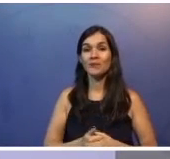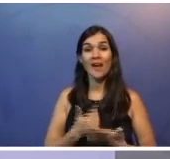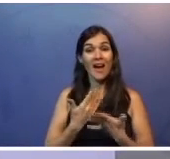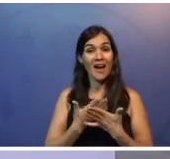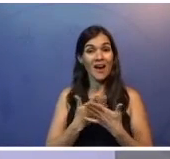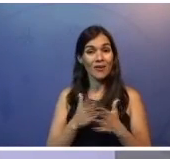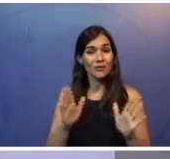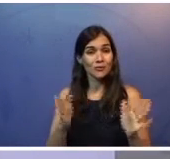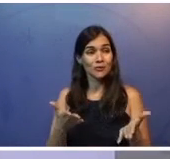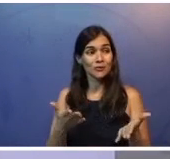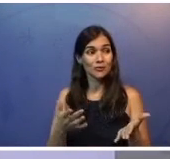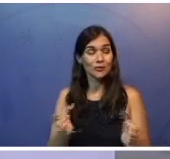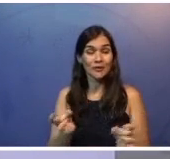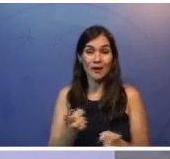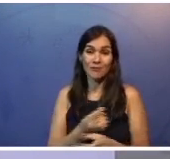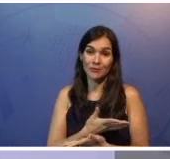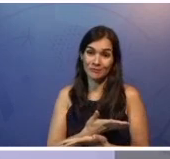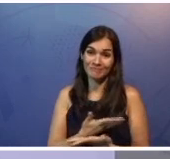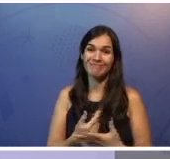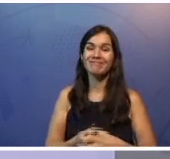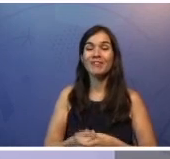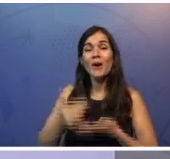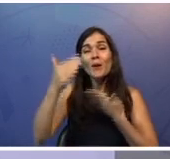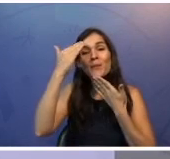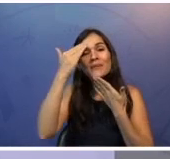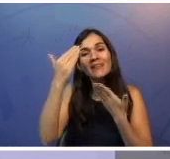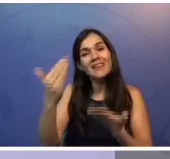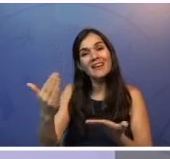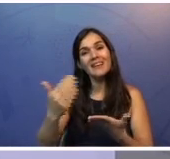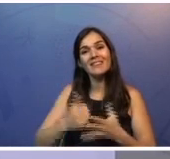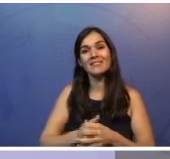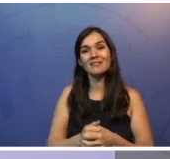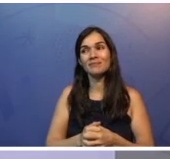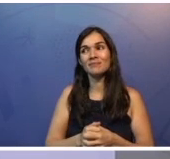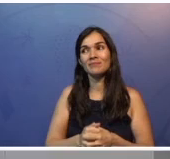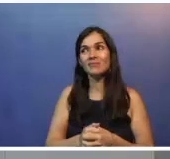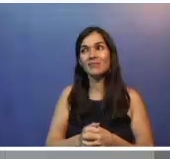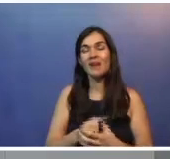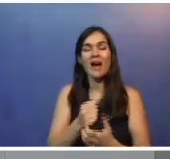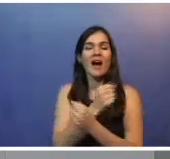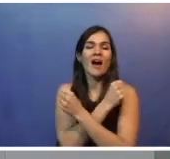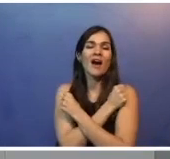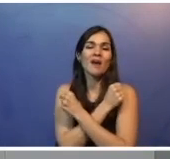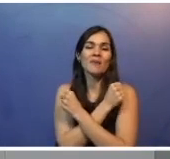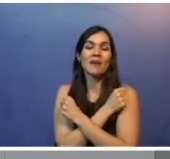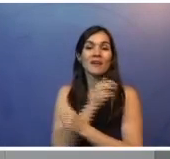bom então aula de hoje vai até aqui muito obrigado um grande abraço e fiquem com Deus